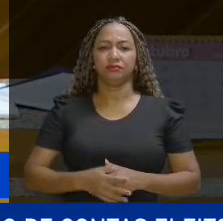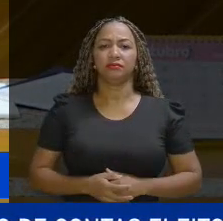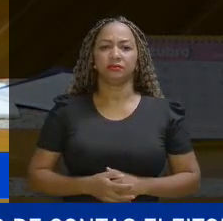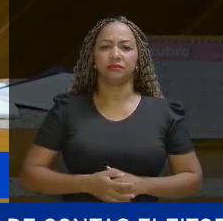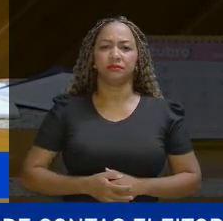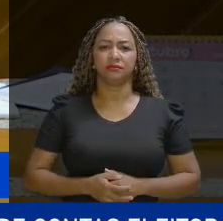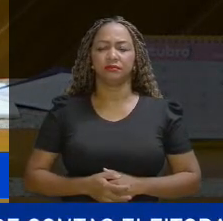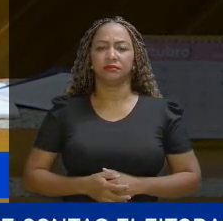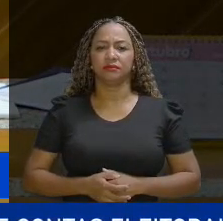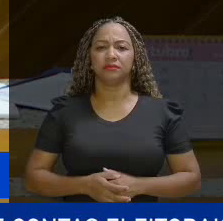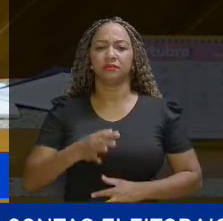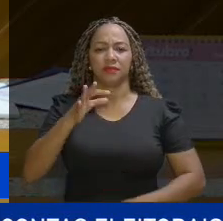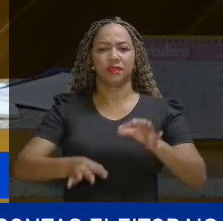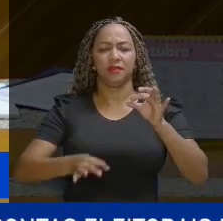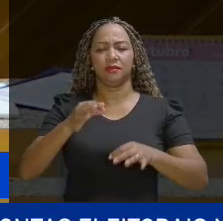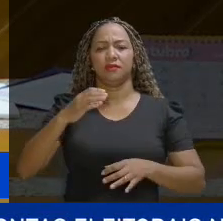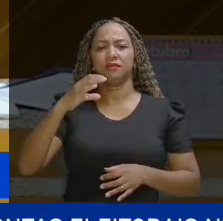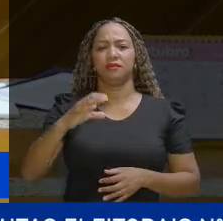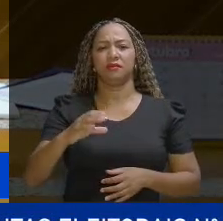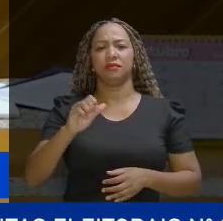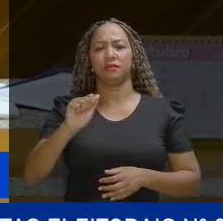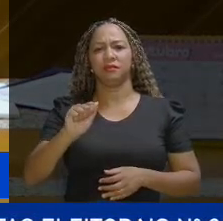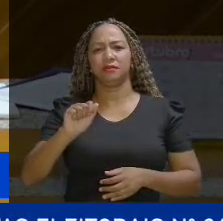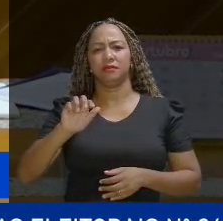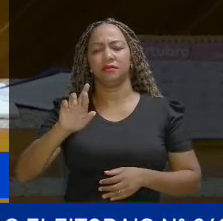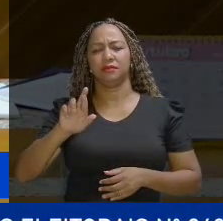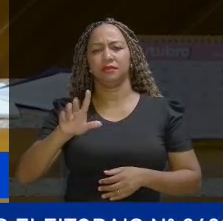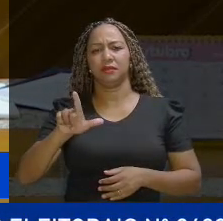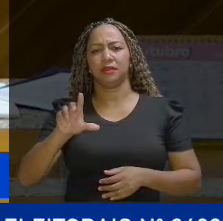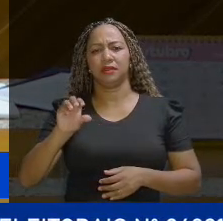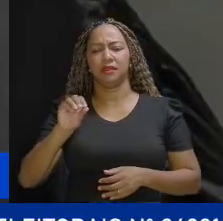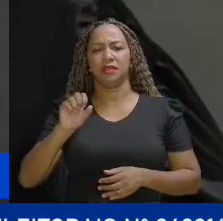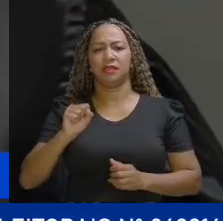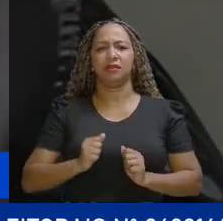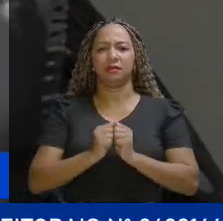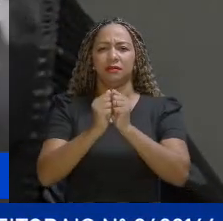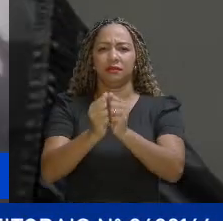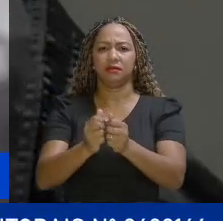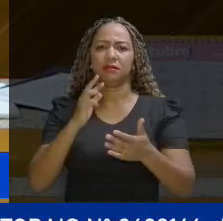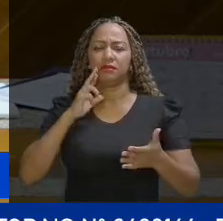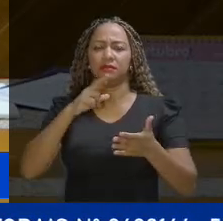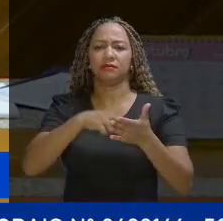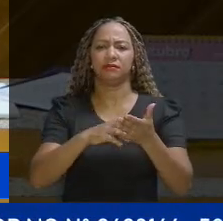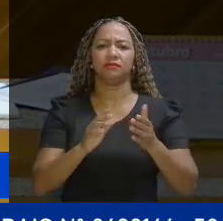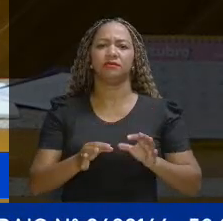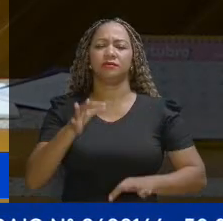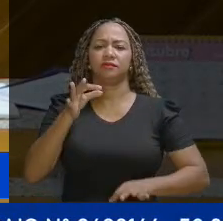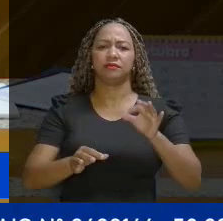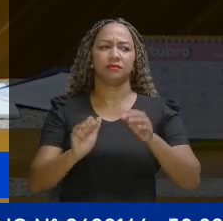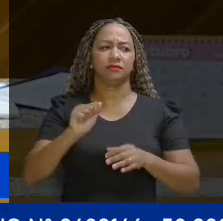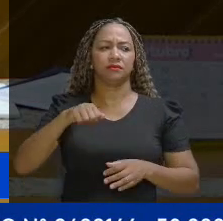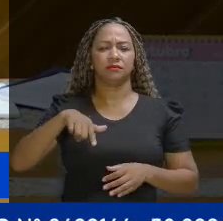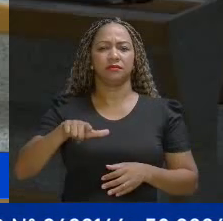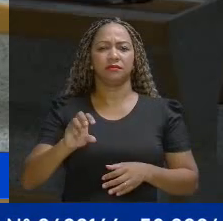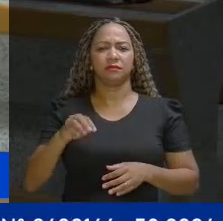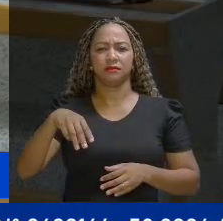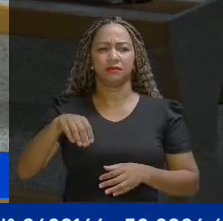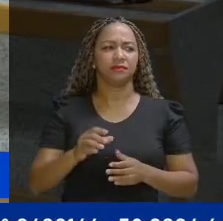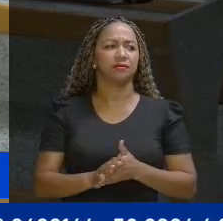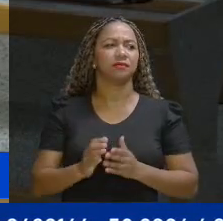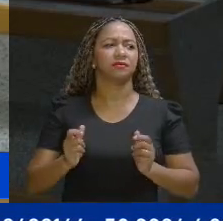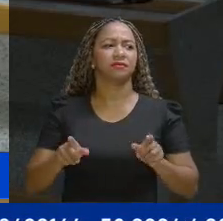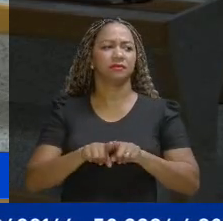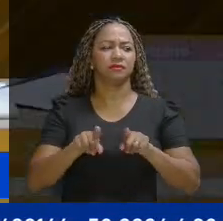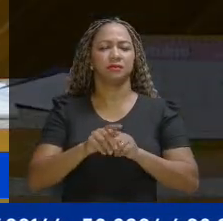Como vota o juiz Carlos Torque. Acompanho o relator, senhor presidente. Juiz Anselmo Gonçalves. Também acompanho o relator.